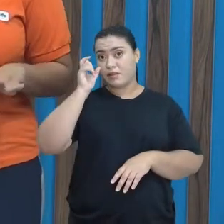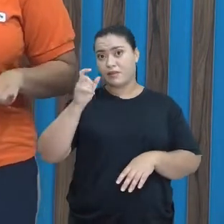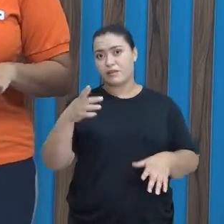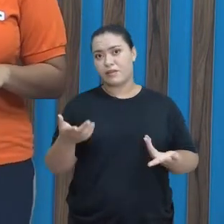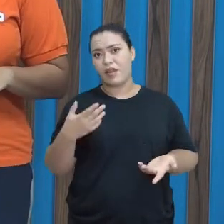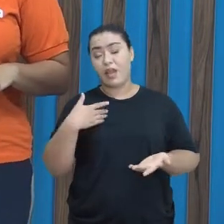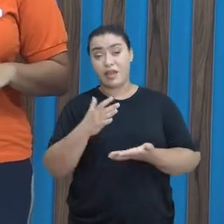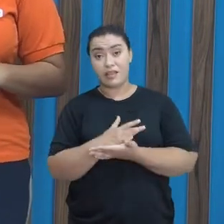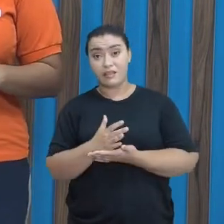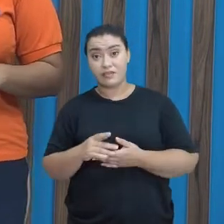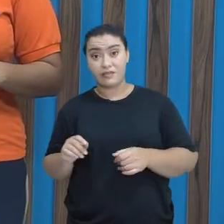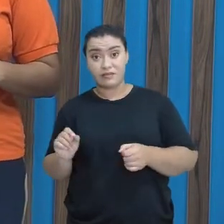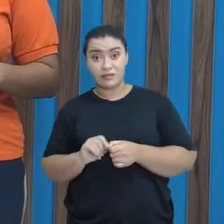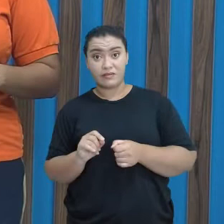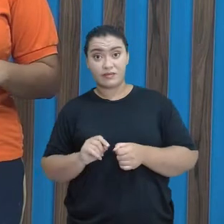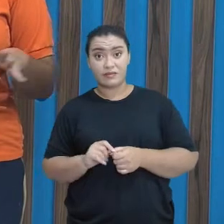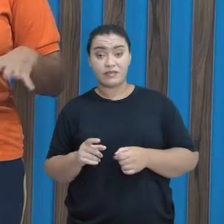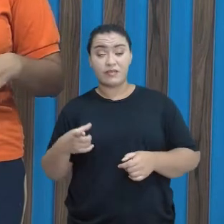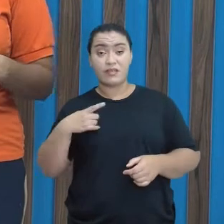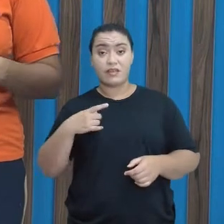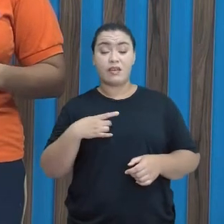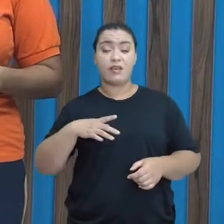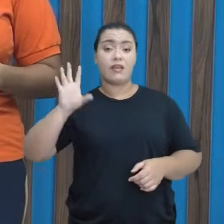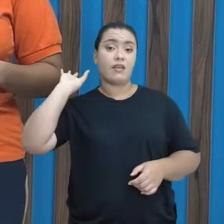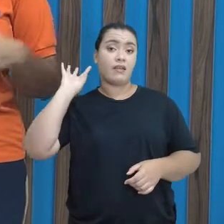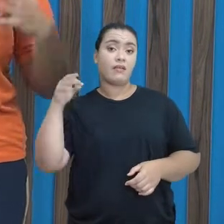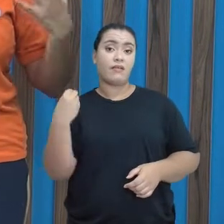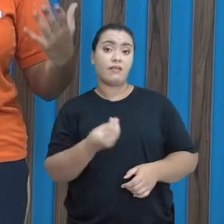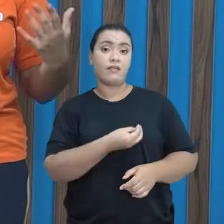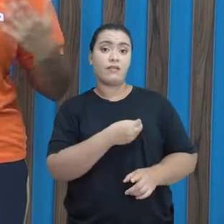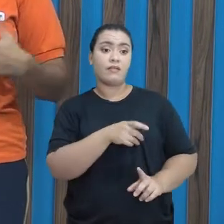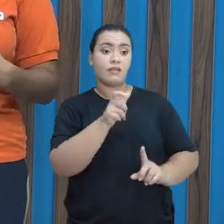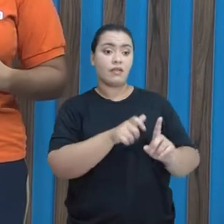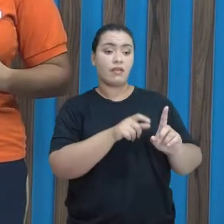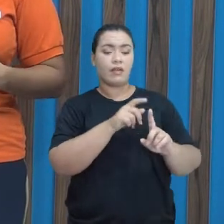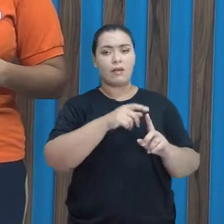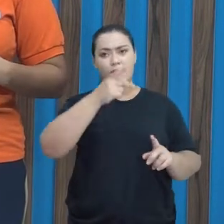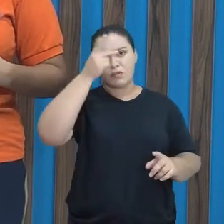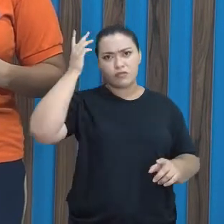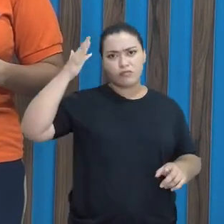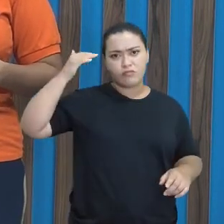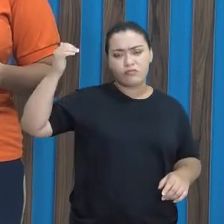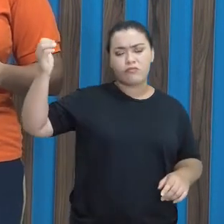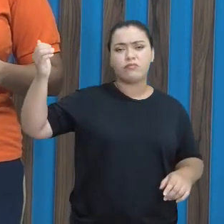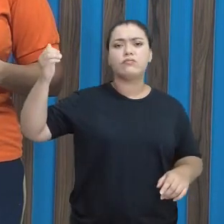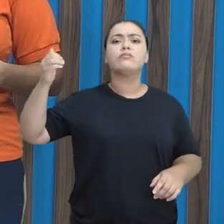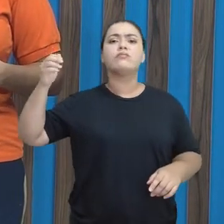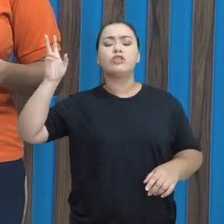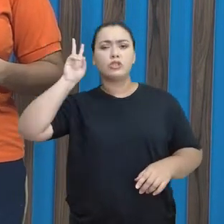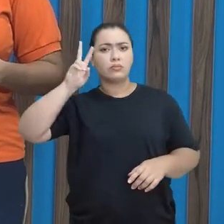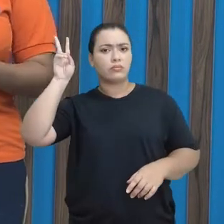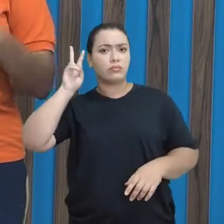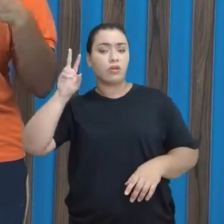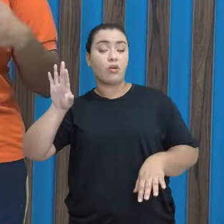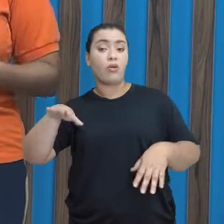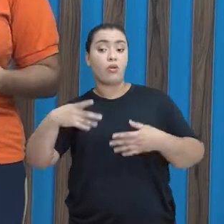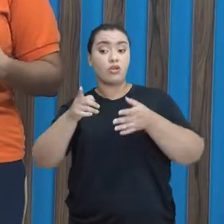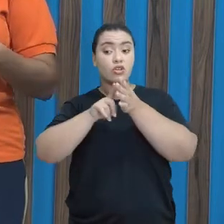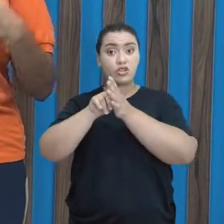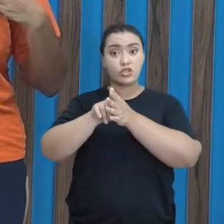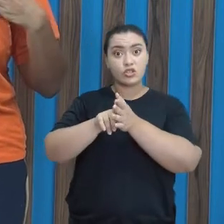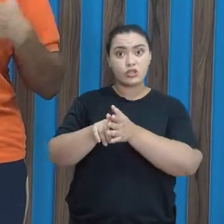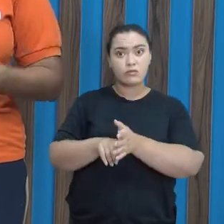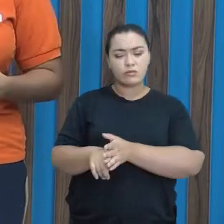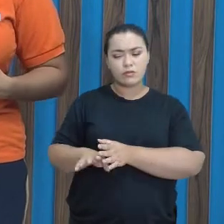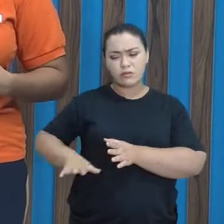vezes, se eu vou fazer uma biografia de uma grande figura histórica ou de um pesquisador específico, de uma